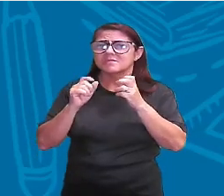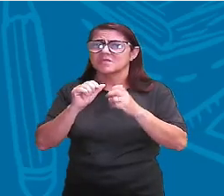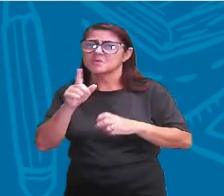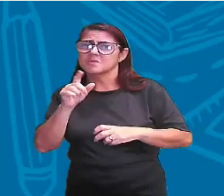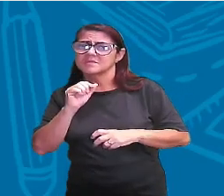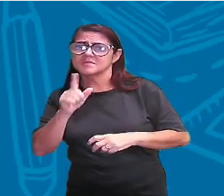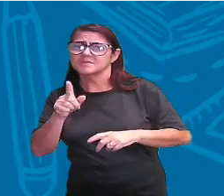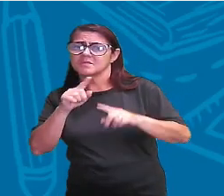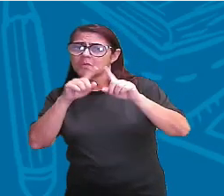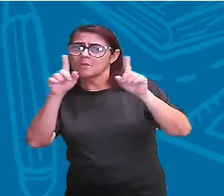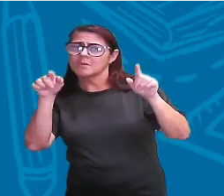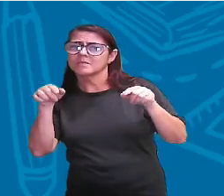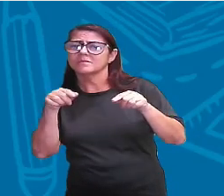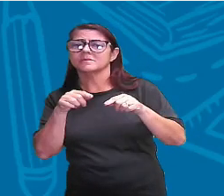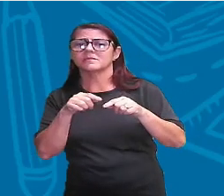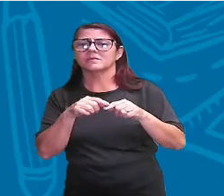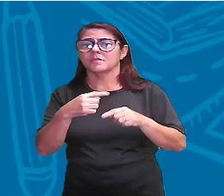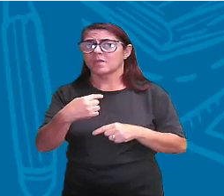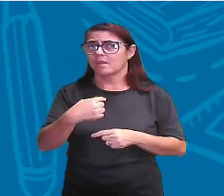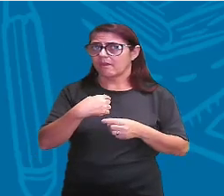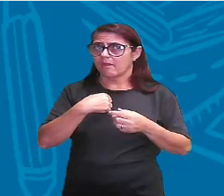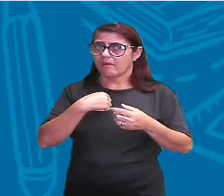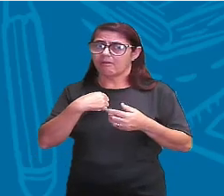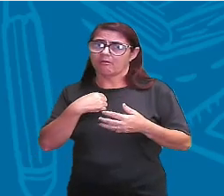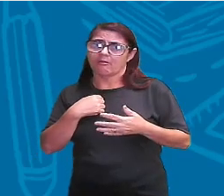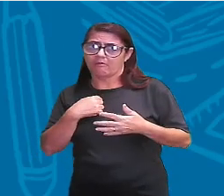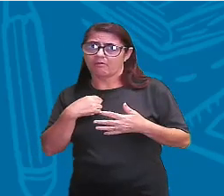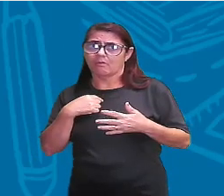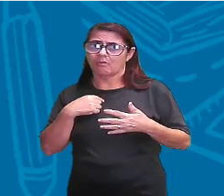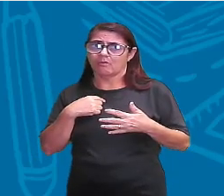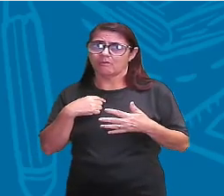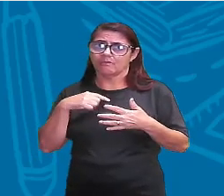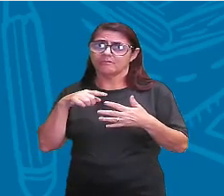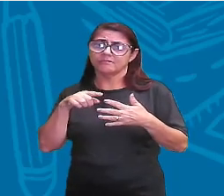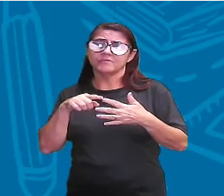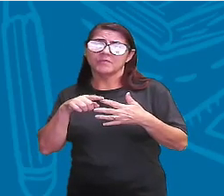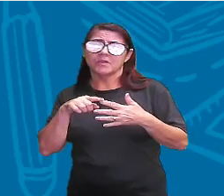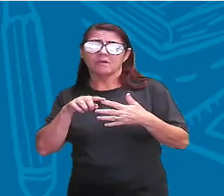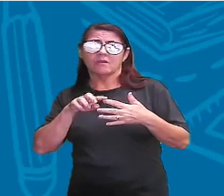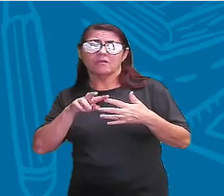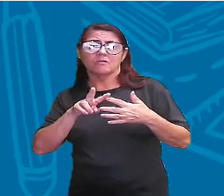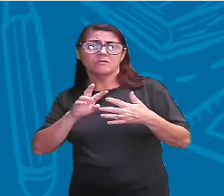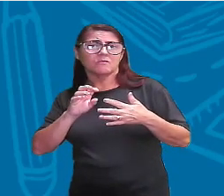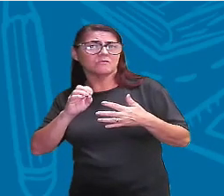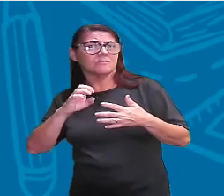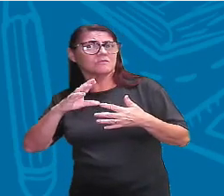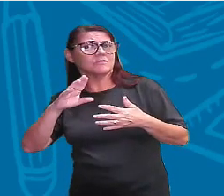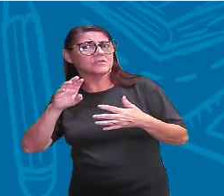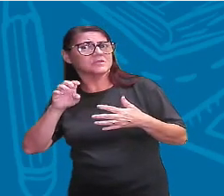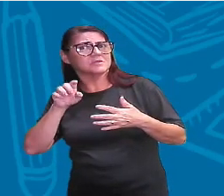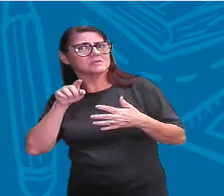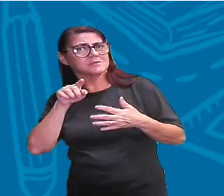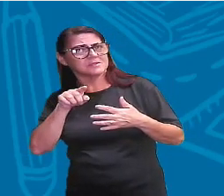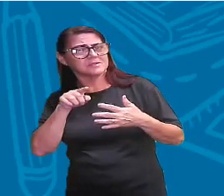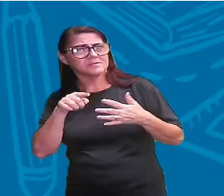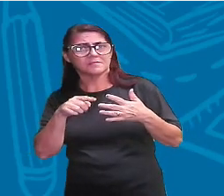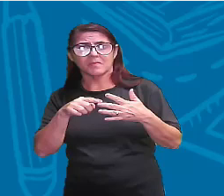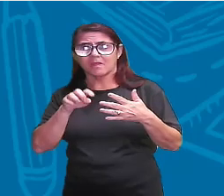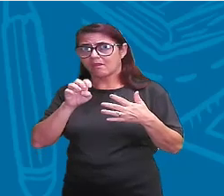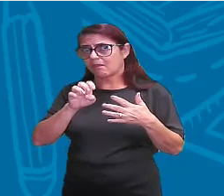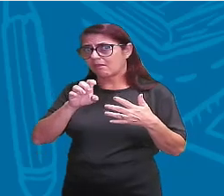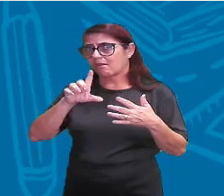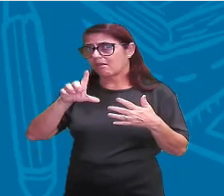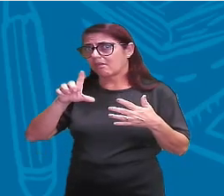azul. I, eu. You, você ou tu. He,